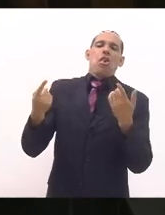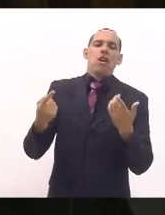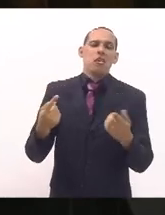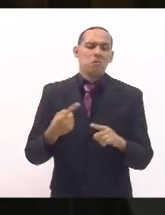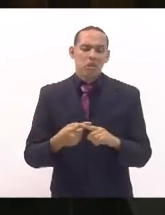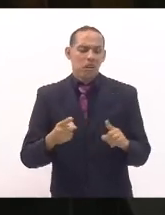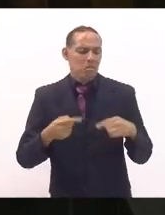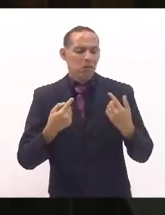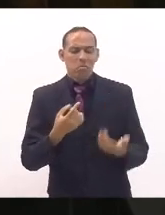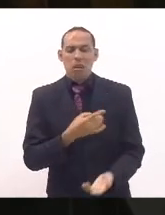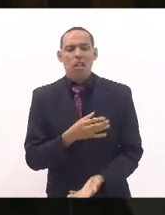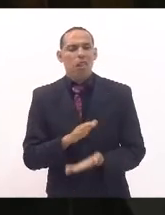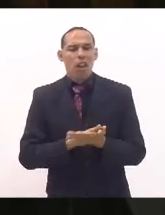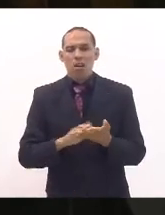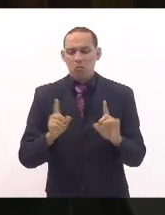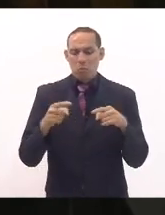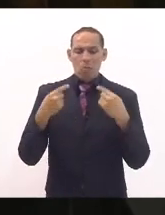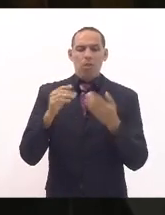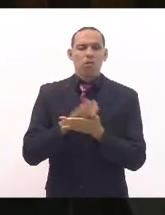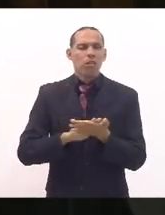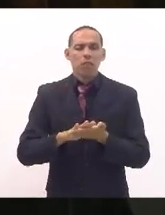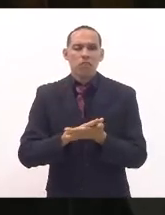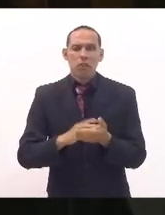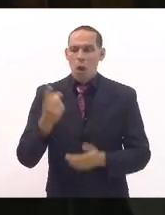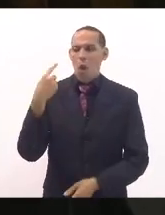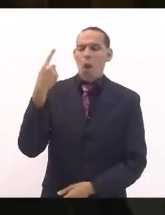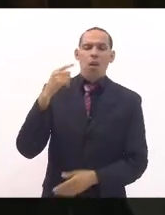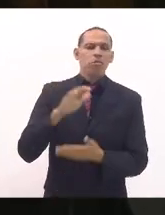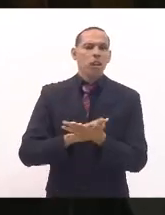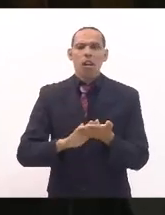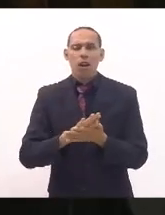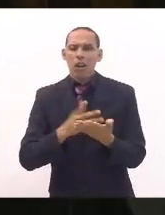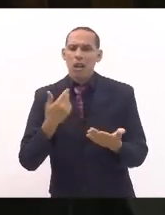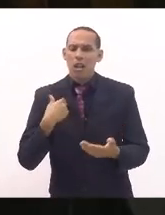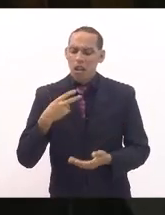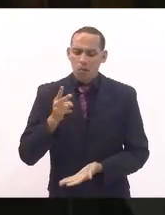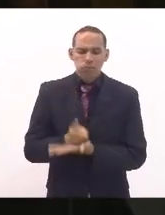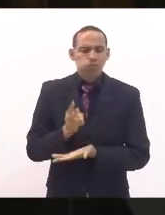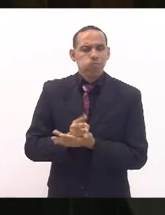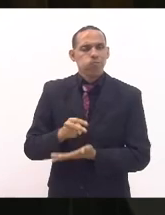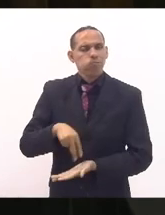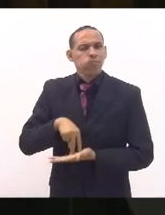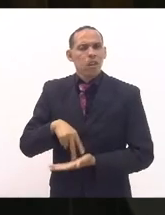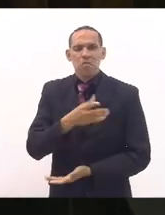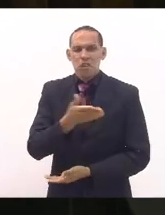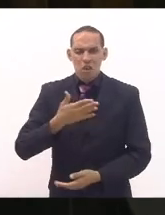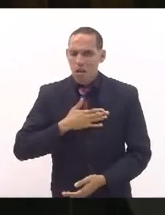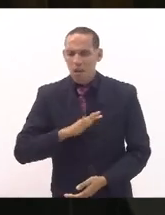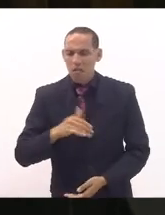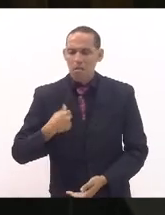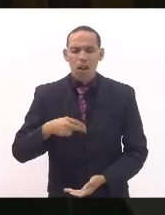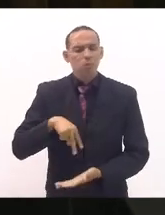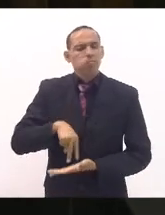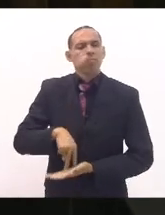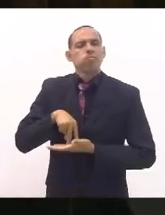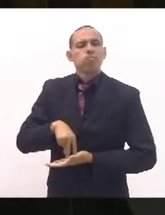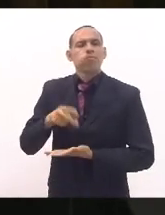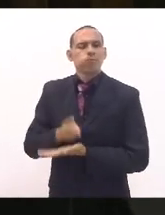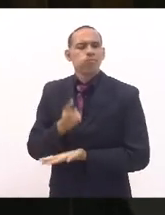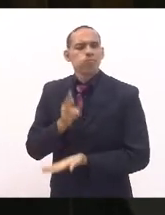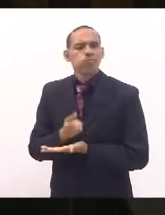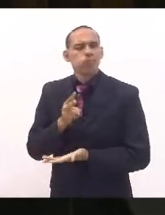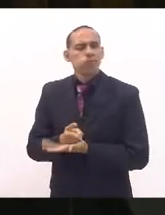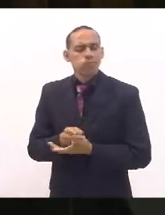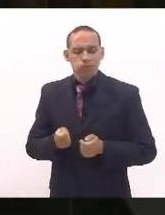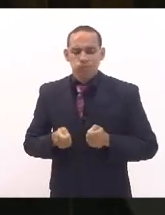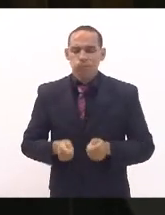mim não ameaça absolutamente nada. Aqui eu estarei, muito a contragosto de vocês, mas aqui eu estarei e aqui eu